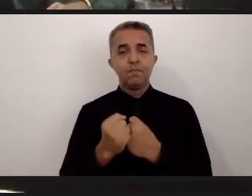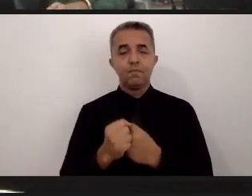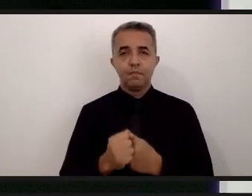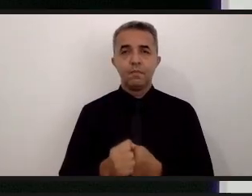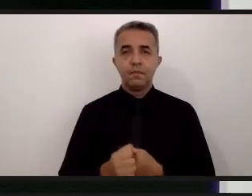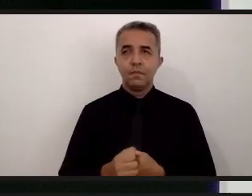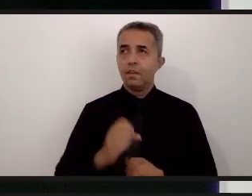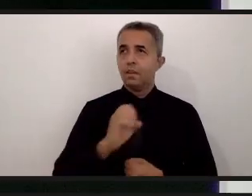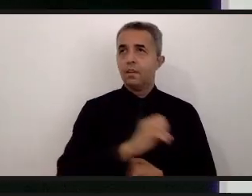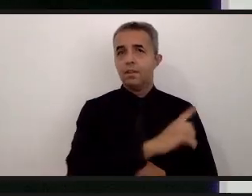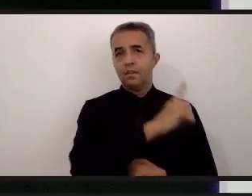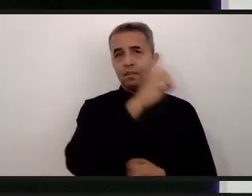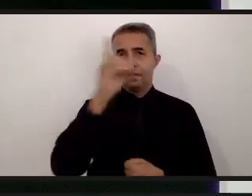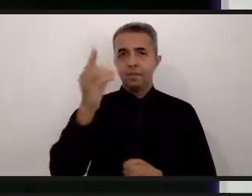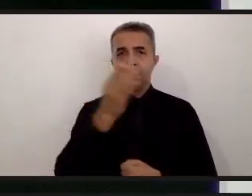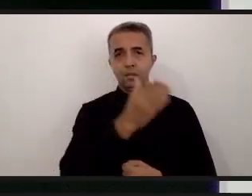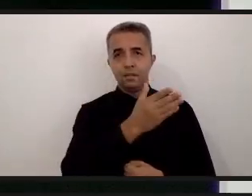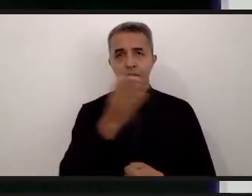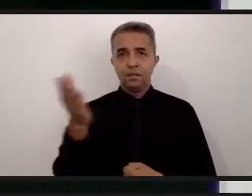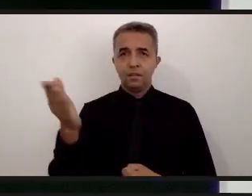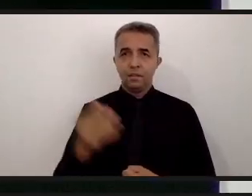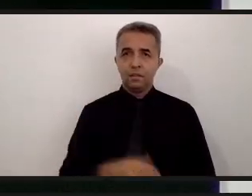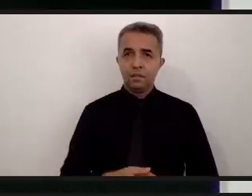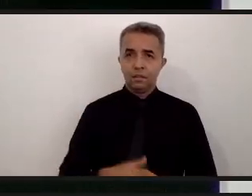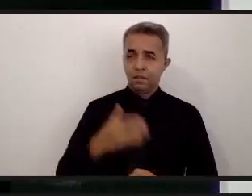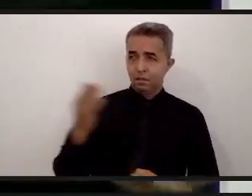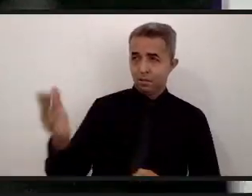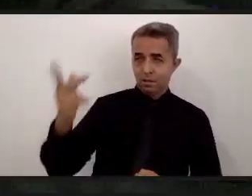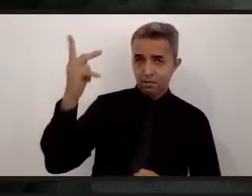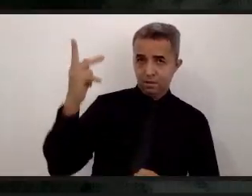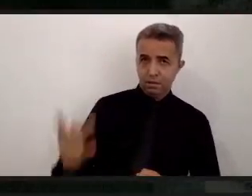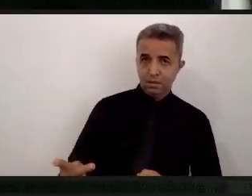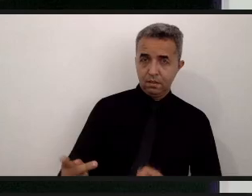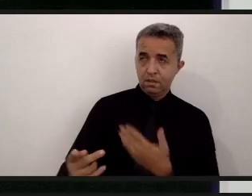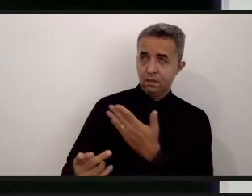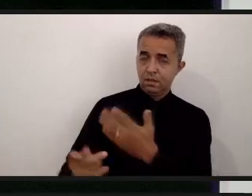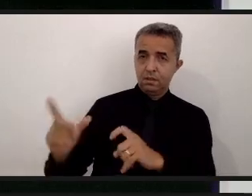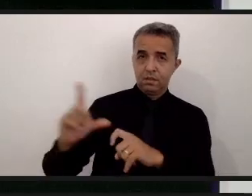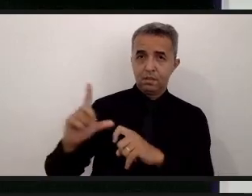Bom dia a todos. Em nome do presidente, Dr. Luiz Fernando,